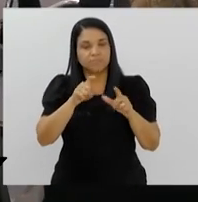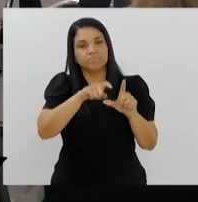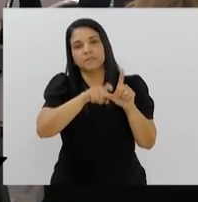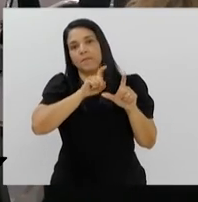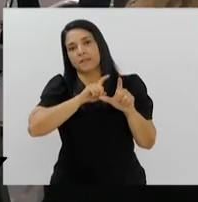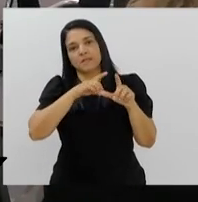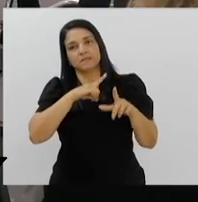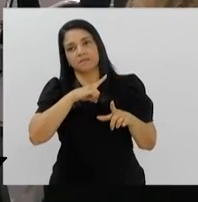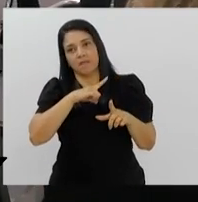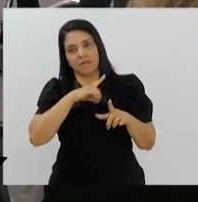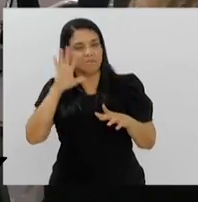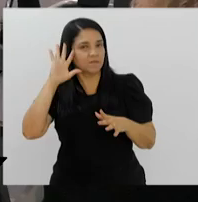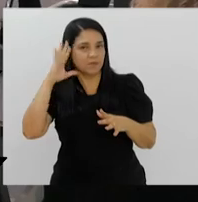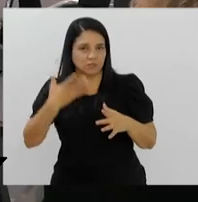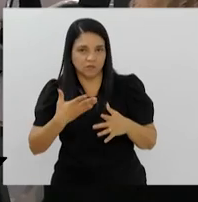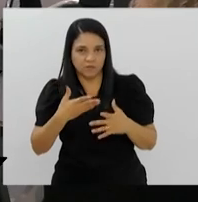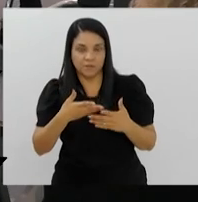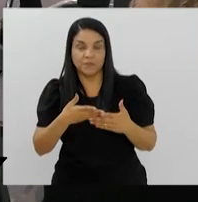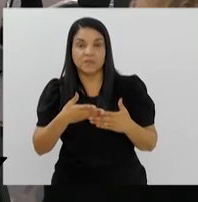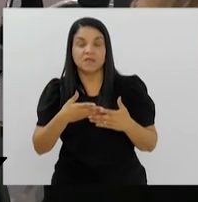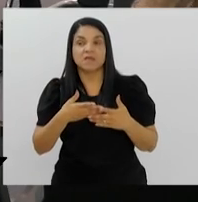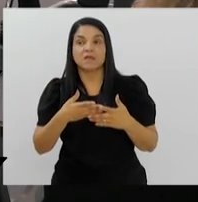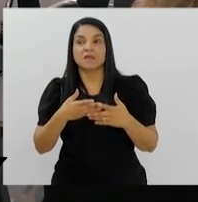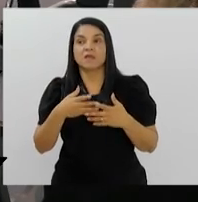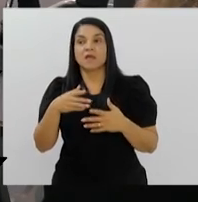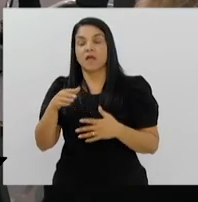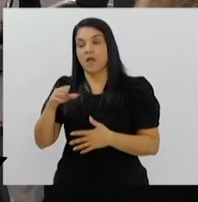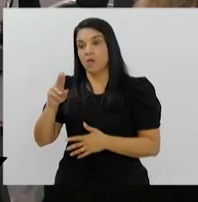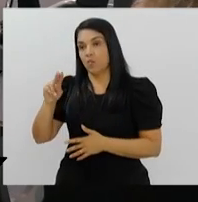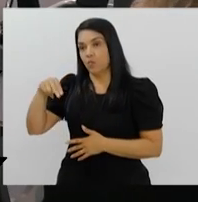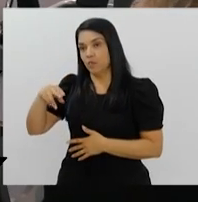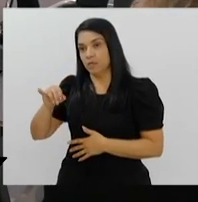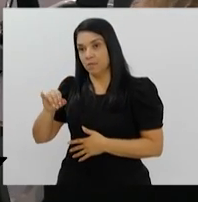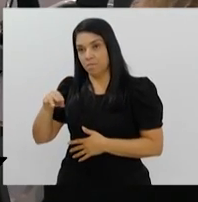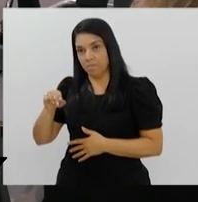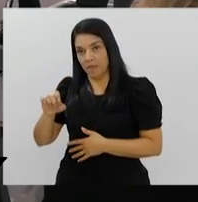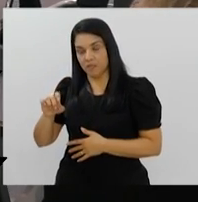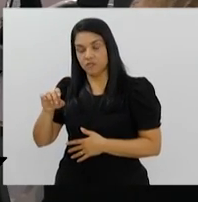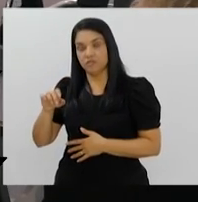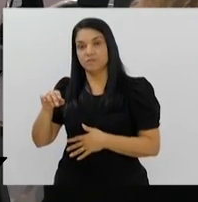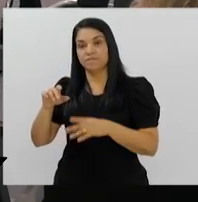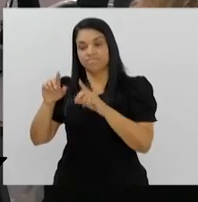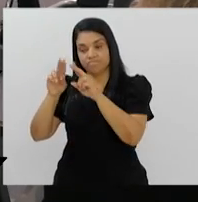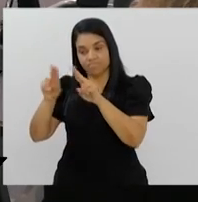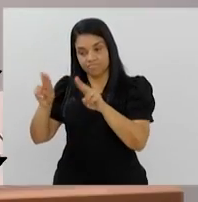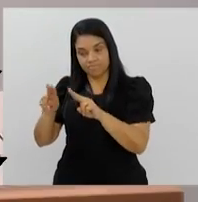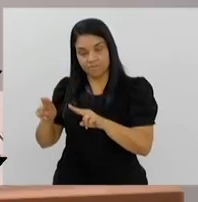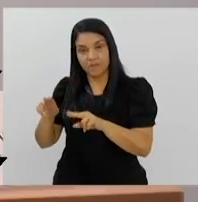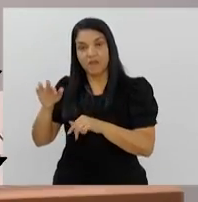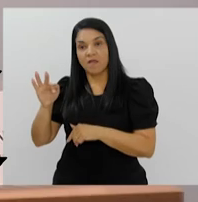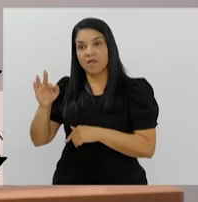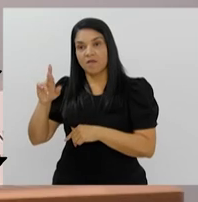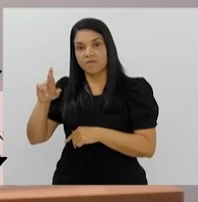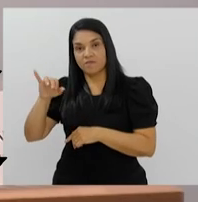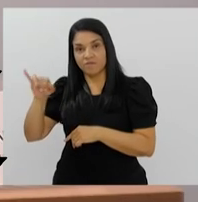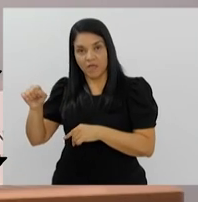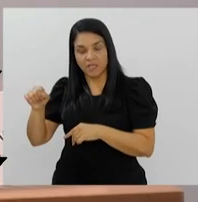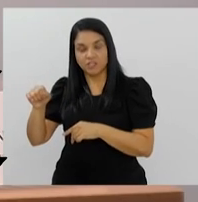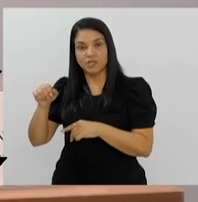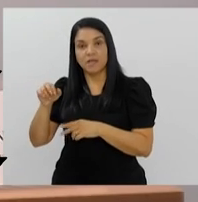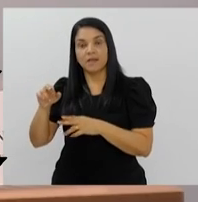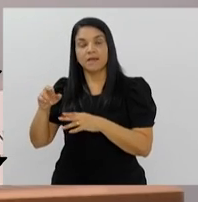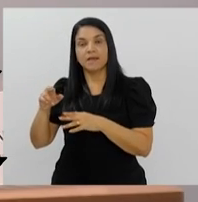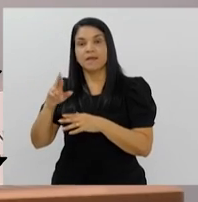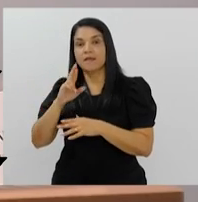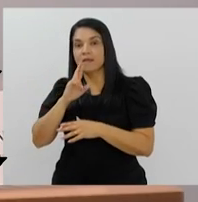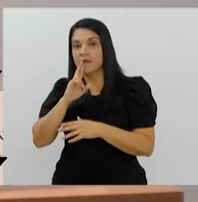institucional a Unimed ferge ela congrega todas as Unimed de forma institucional no estado do Rio de Janeiro perante o sistema